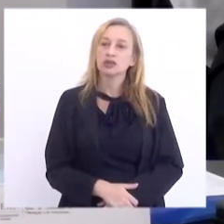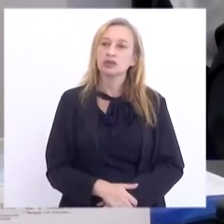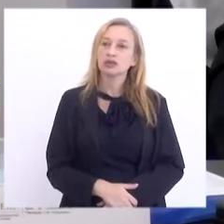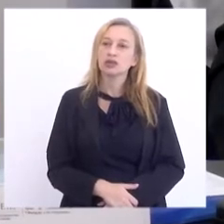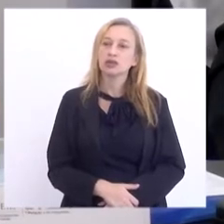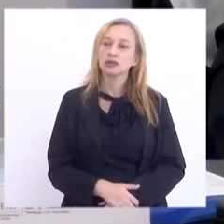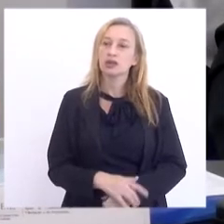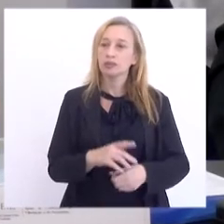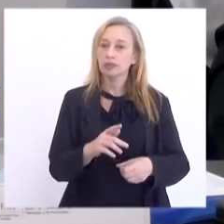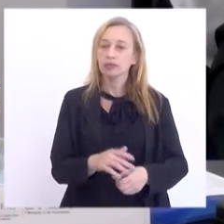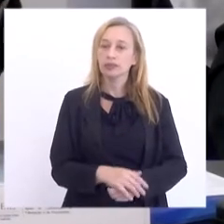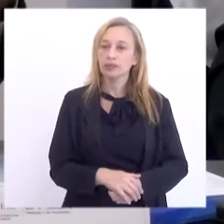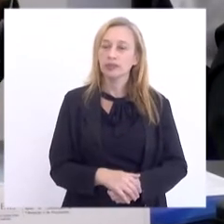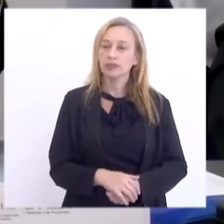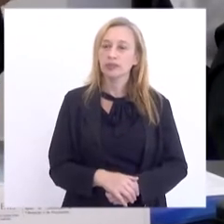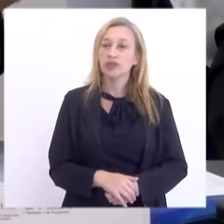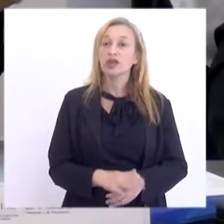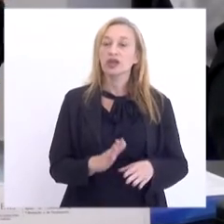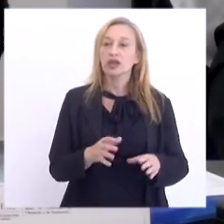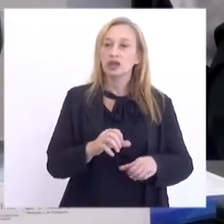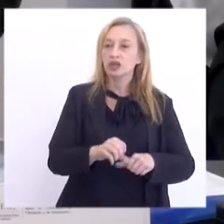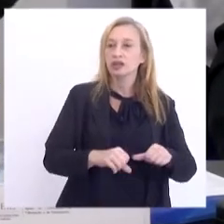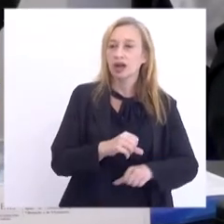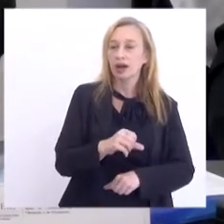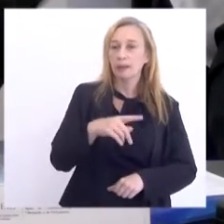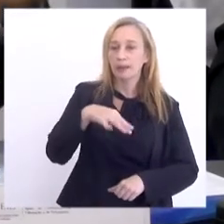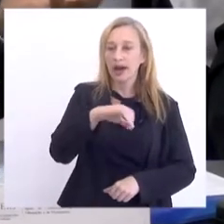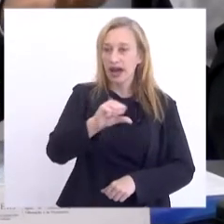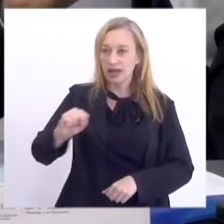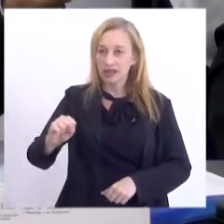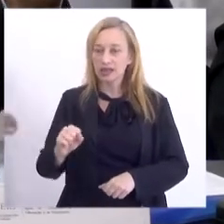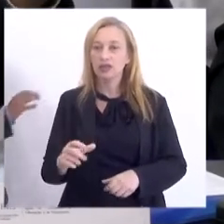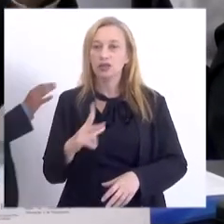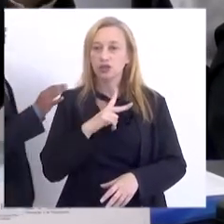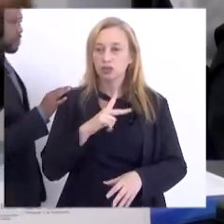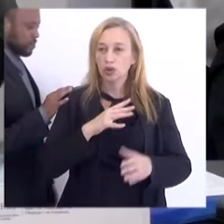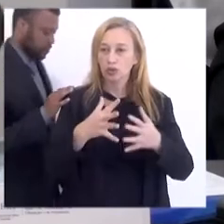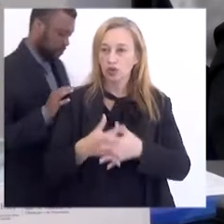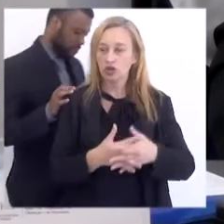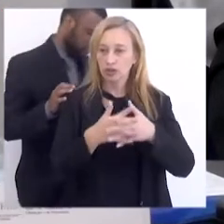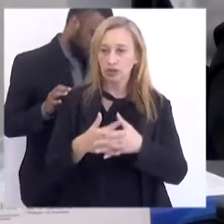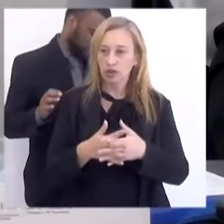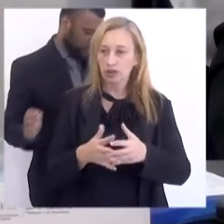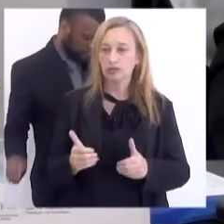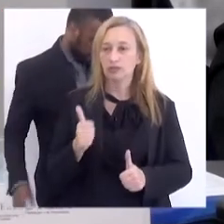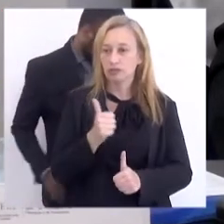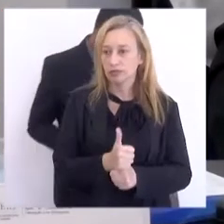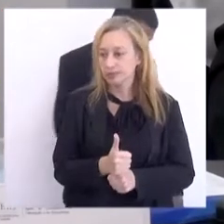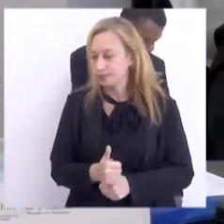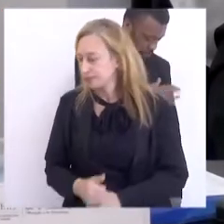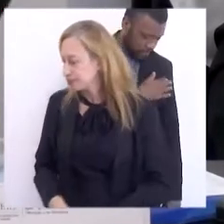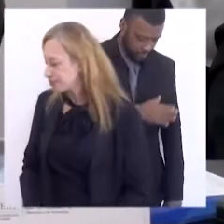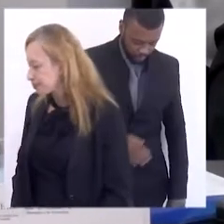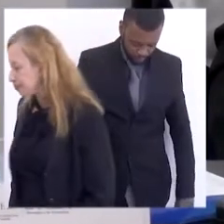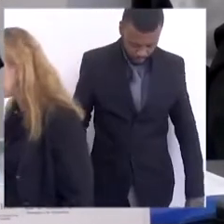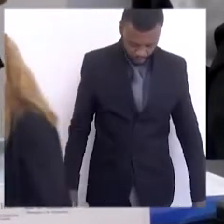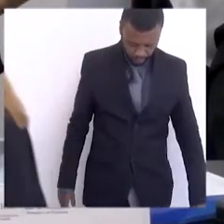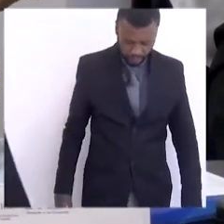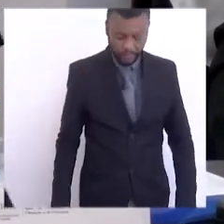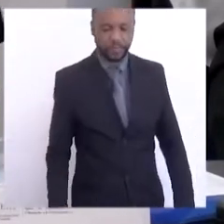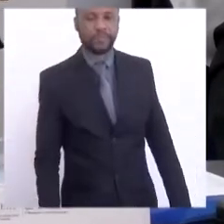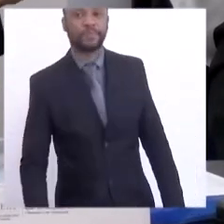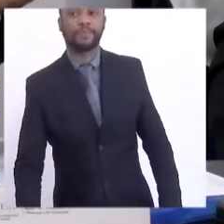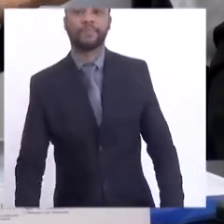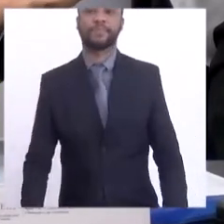Pedreiras e virava a massa tinha seus próprios caminhões precisasse reforço contratava mais caminhões